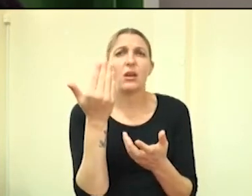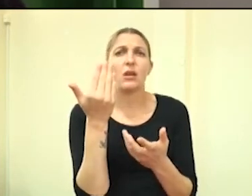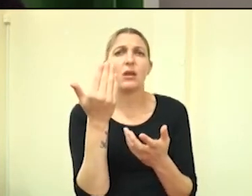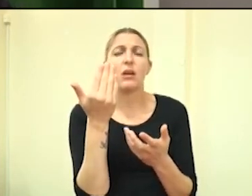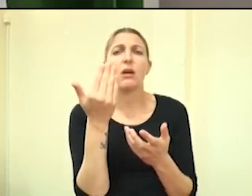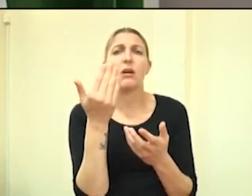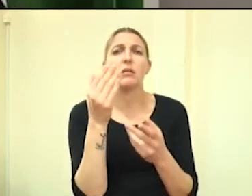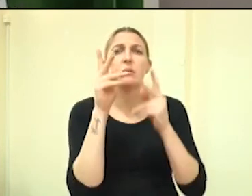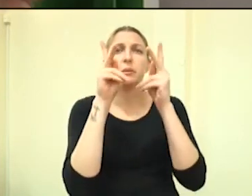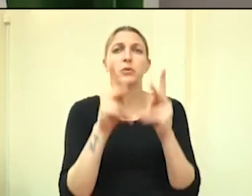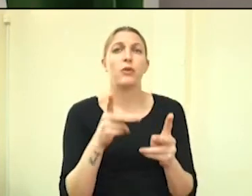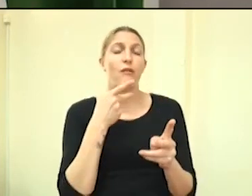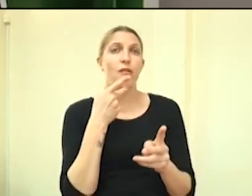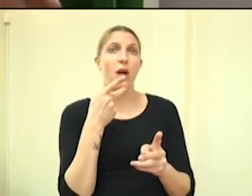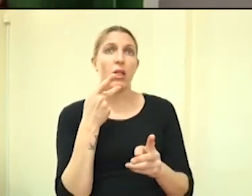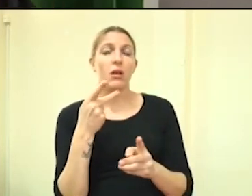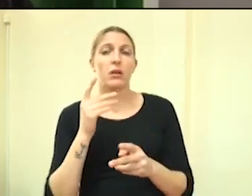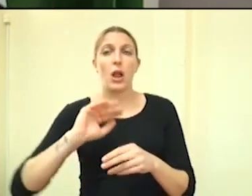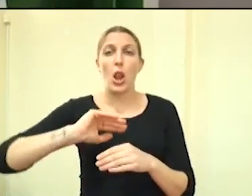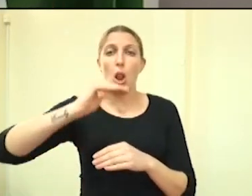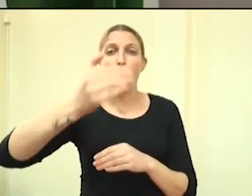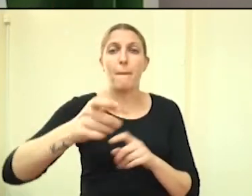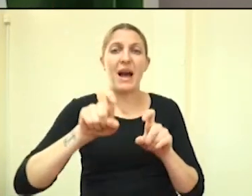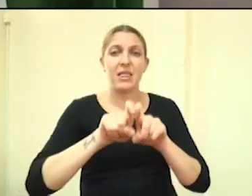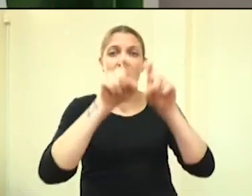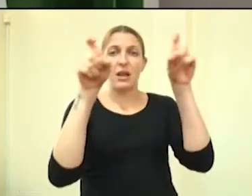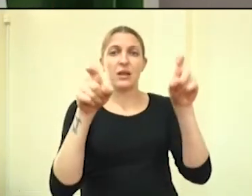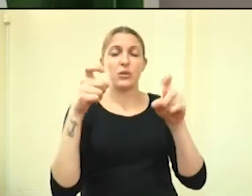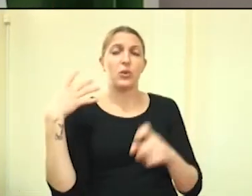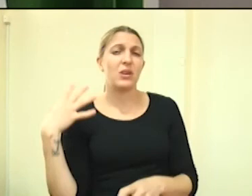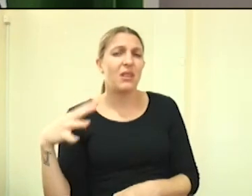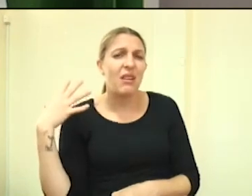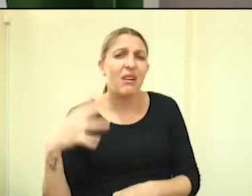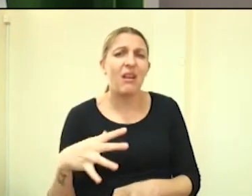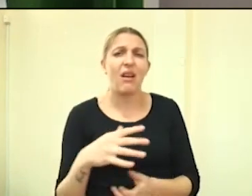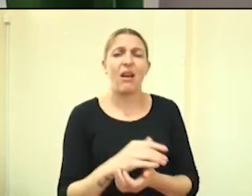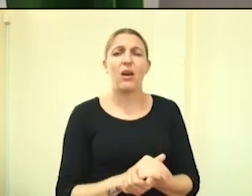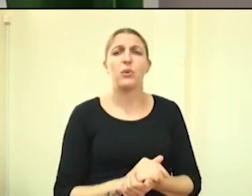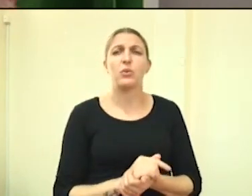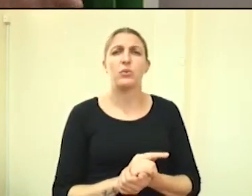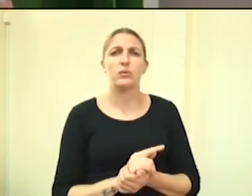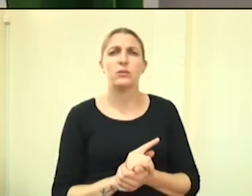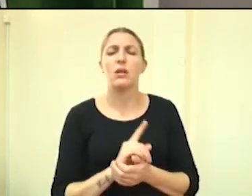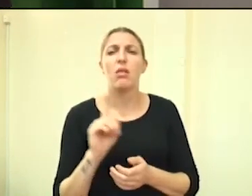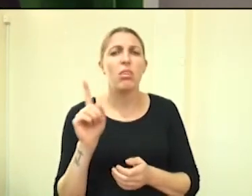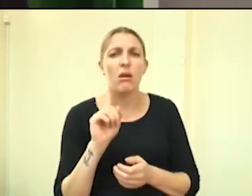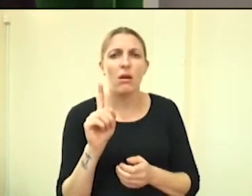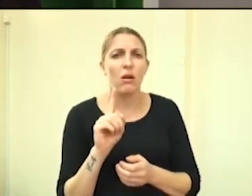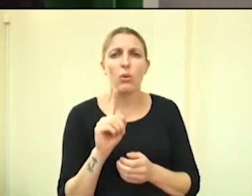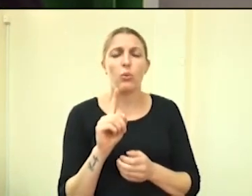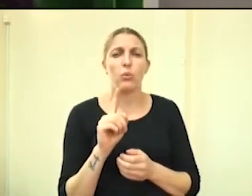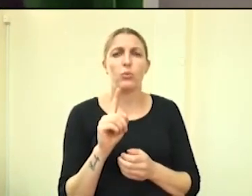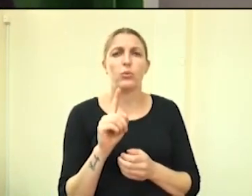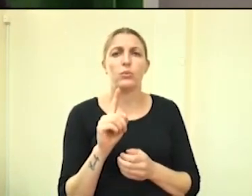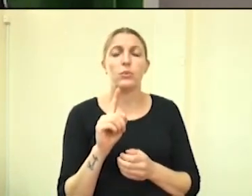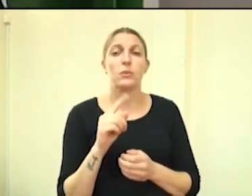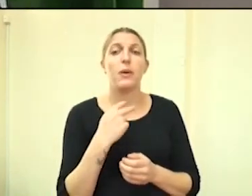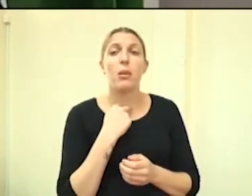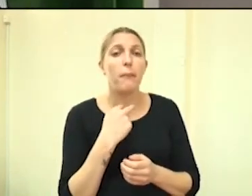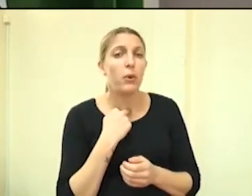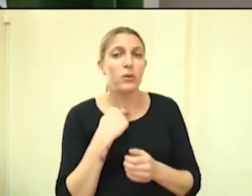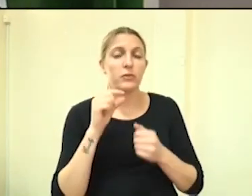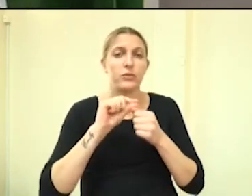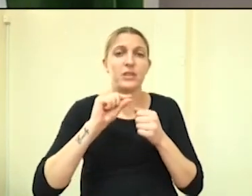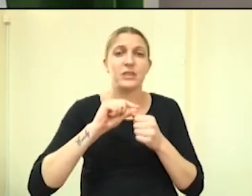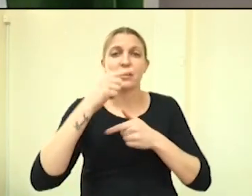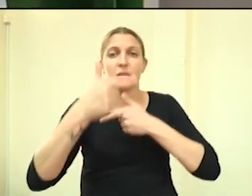lombada eletrônica custa caro, a gente não quer terceirizar, porque se terceirizar, o dinheiro da multa vai embora do município. Mas se tem